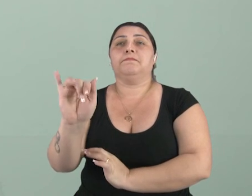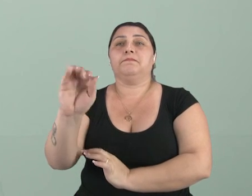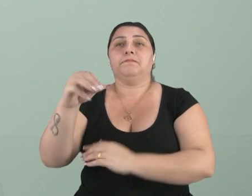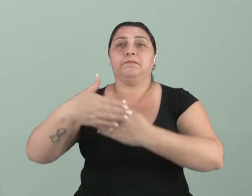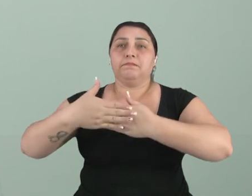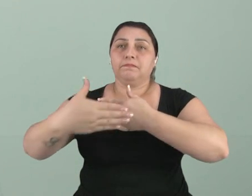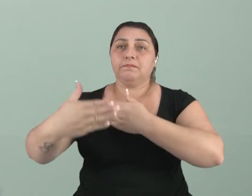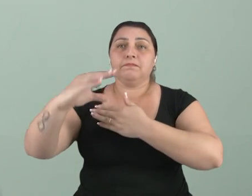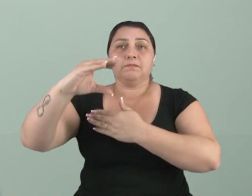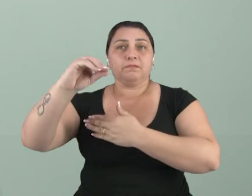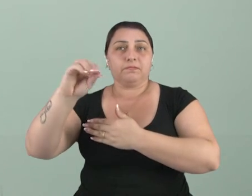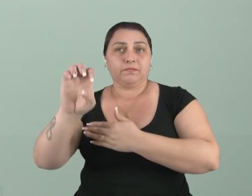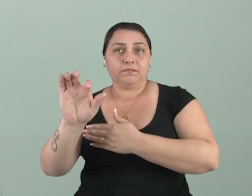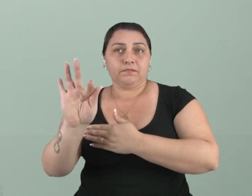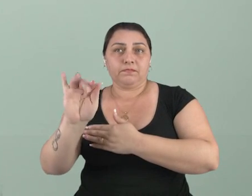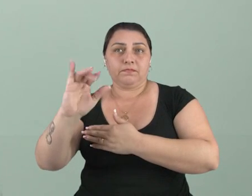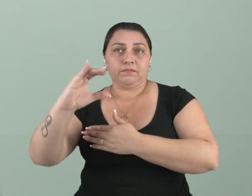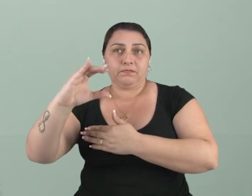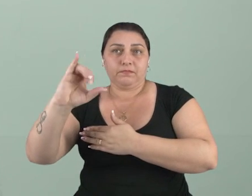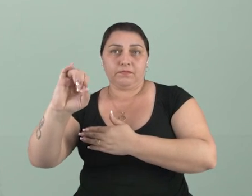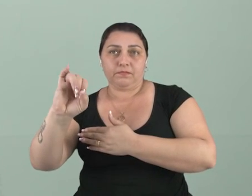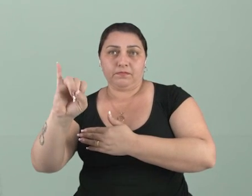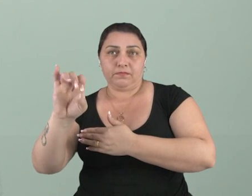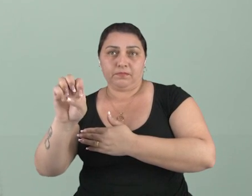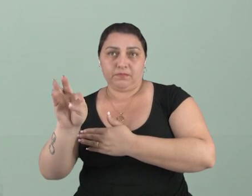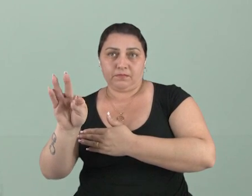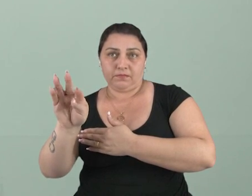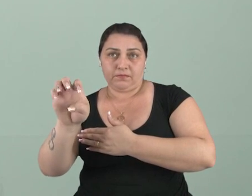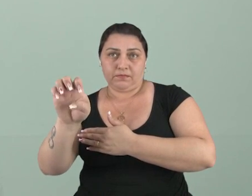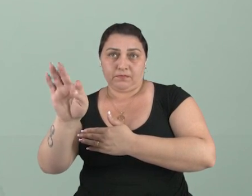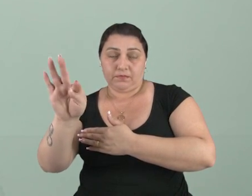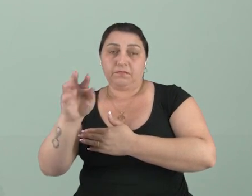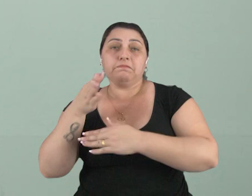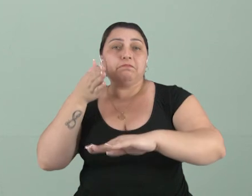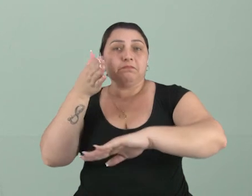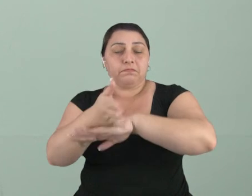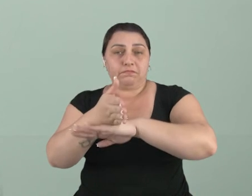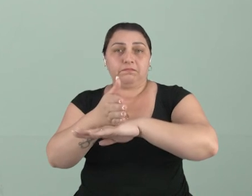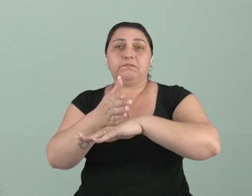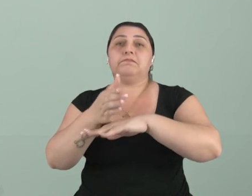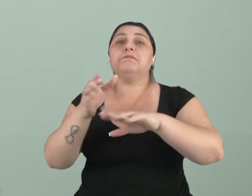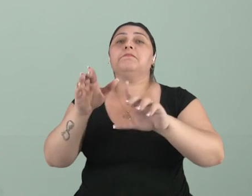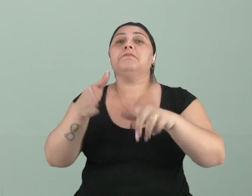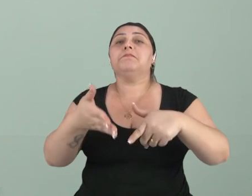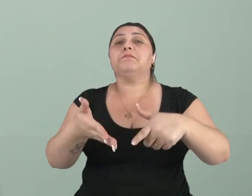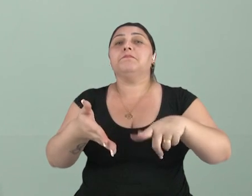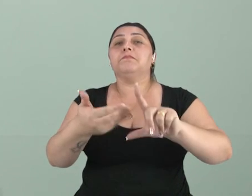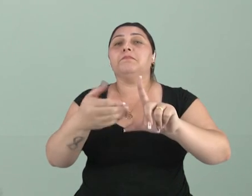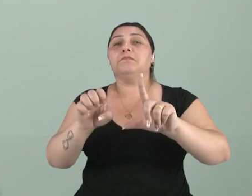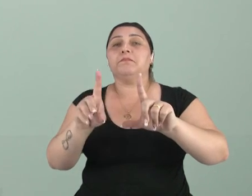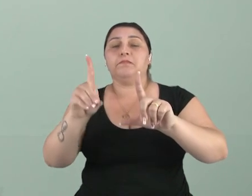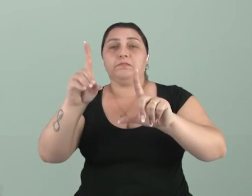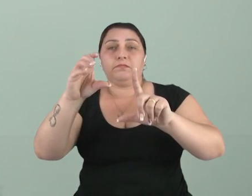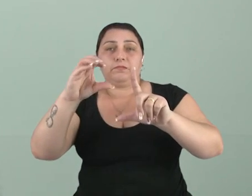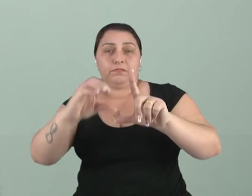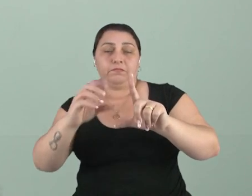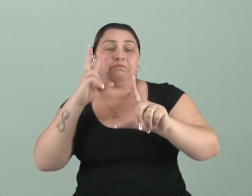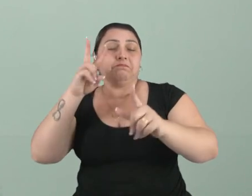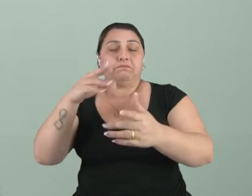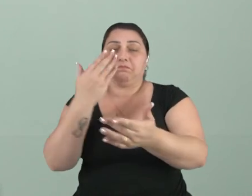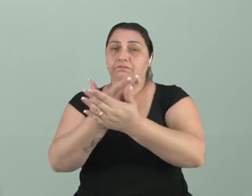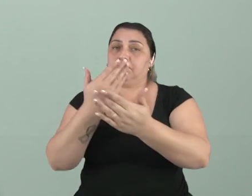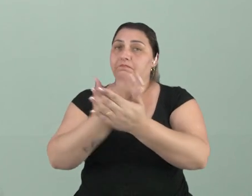recorram à plataforma Eduque, revejam essa aula e outras aulas que estão na mesma